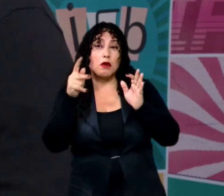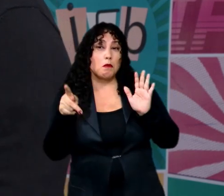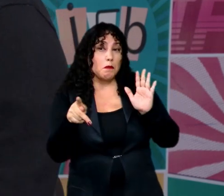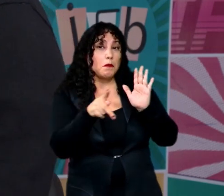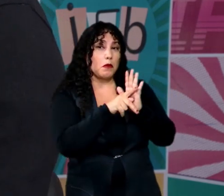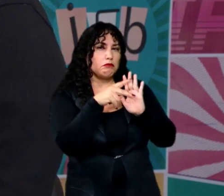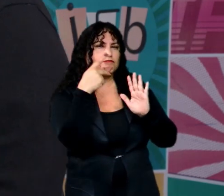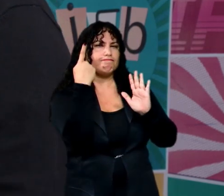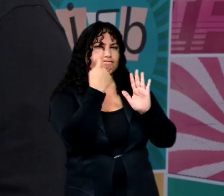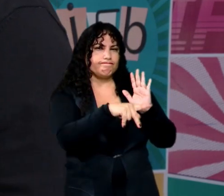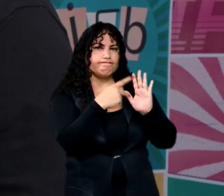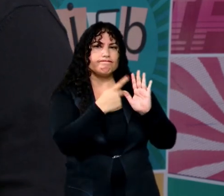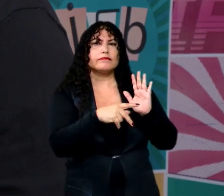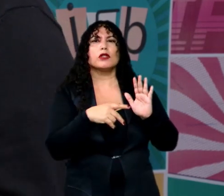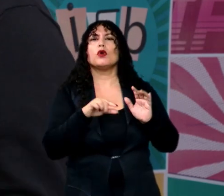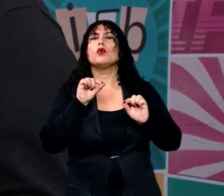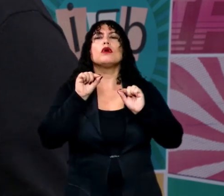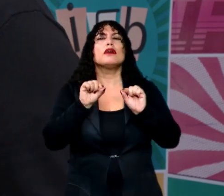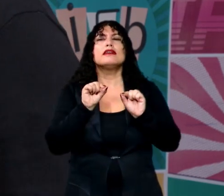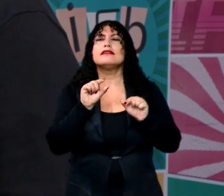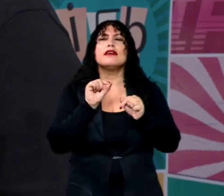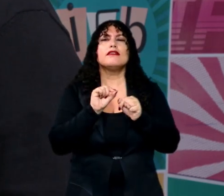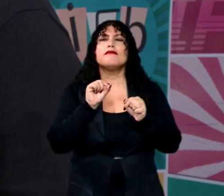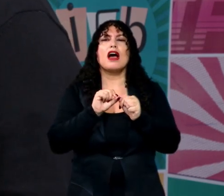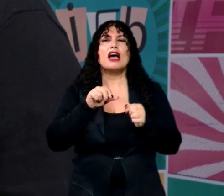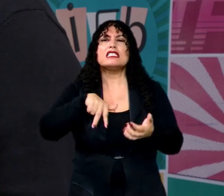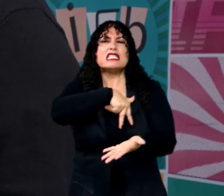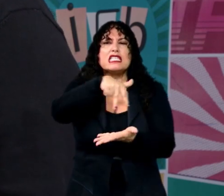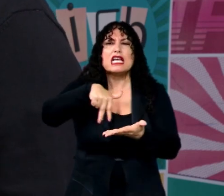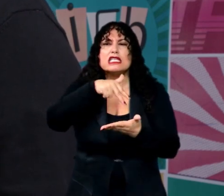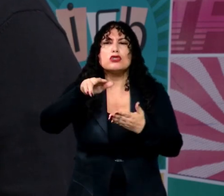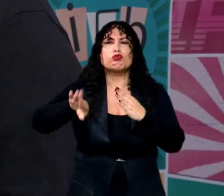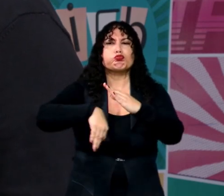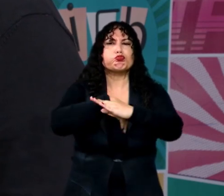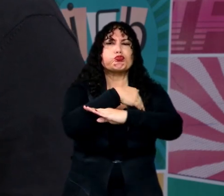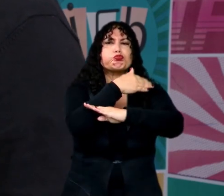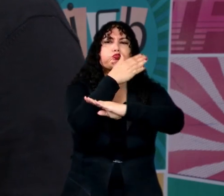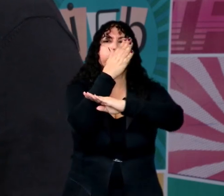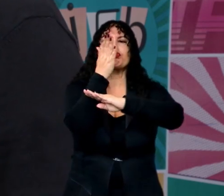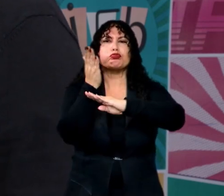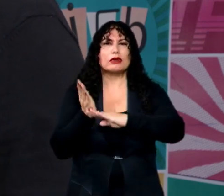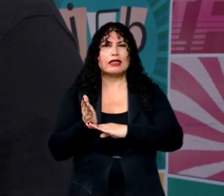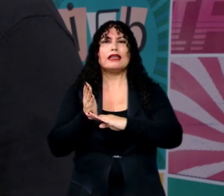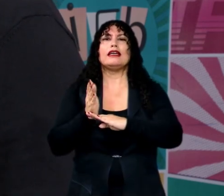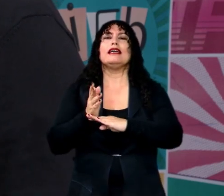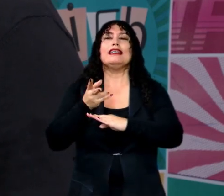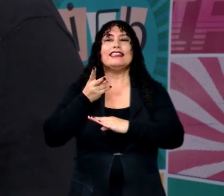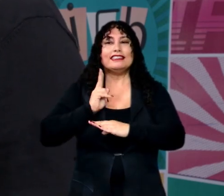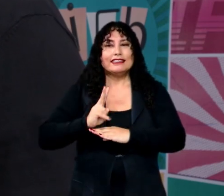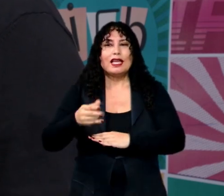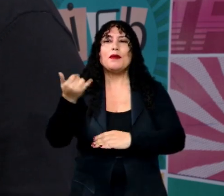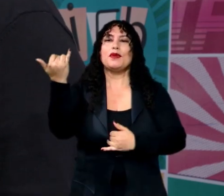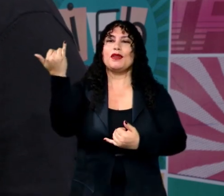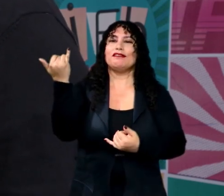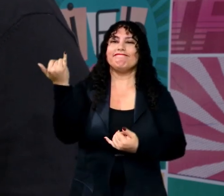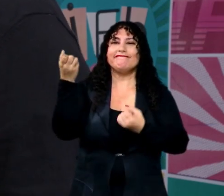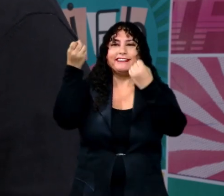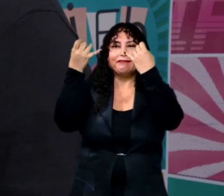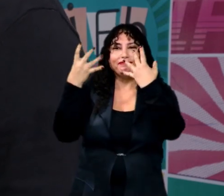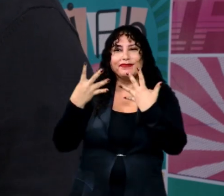mesmas, dizem, mas o que vocês fazem lá? Vocês dançam o dia inteiro? Uhum. Essa é uma coisa que eles sempre contam para a gente quando a gente está dando